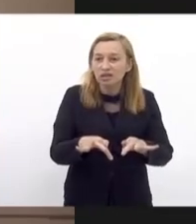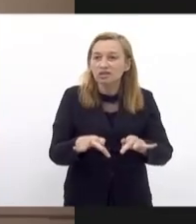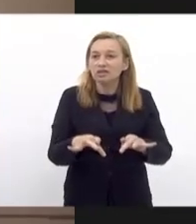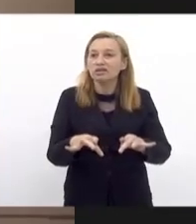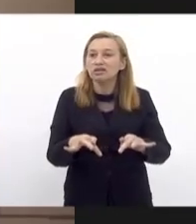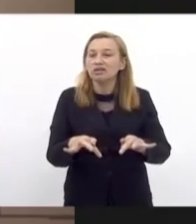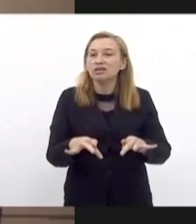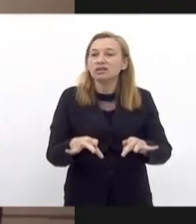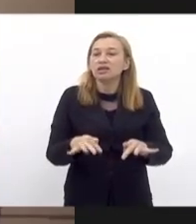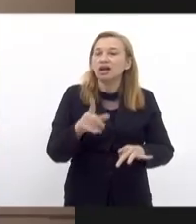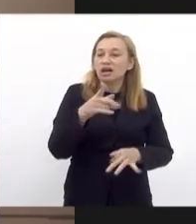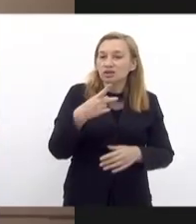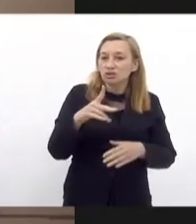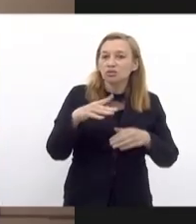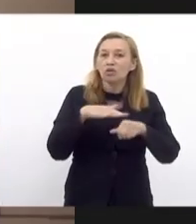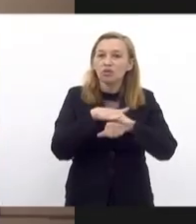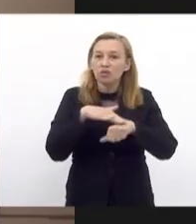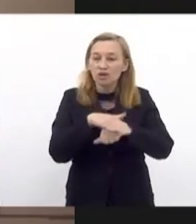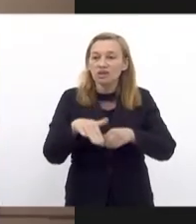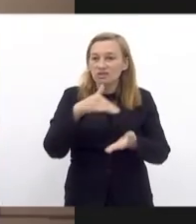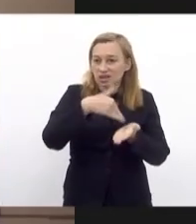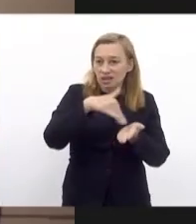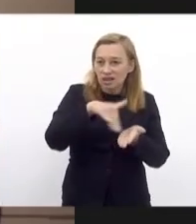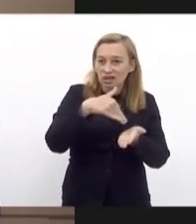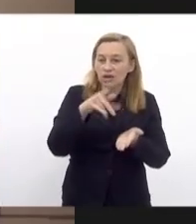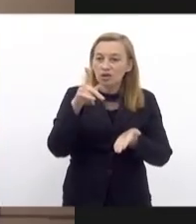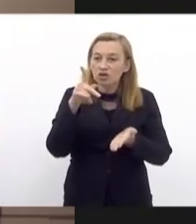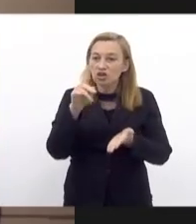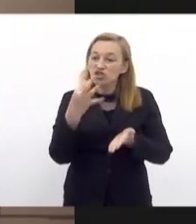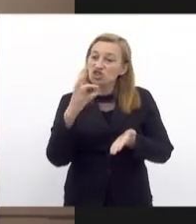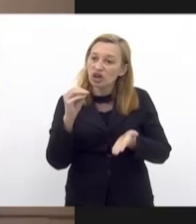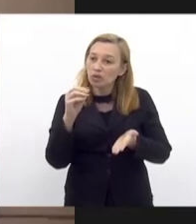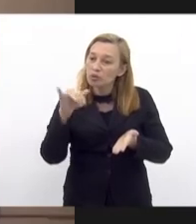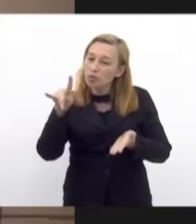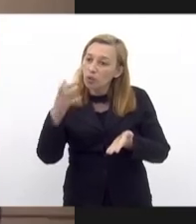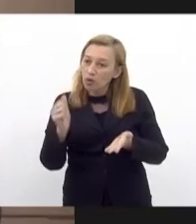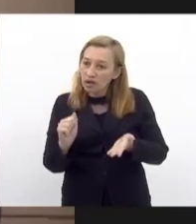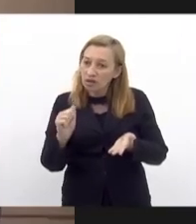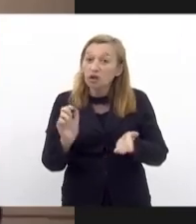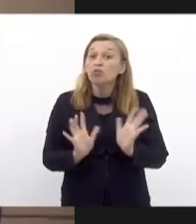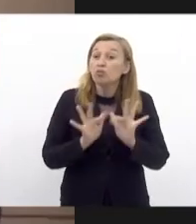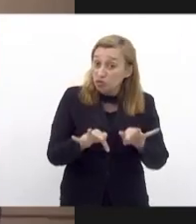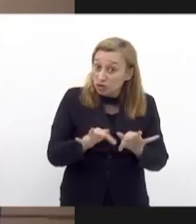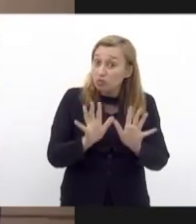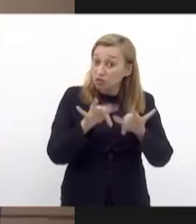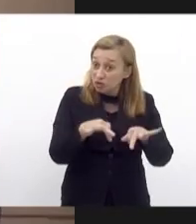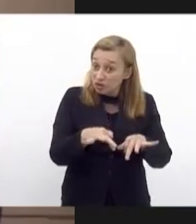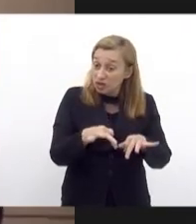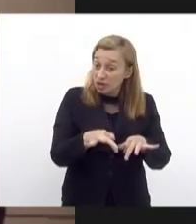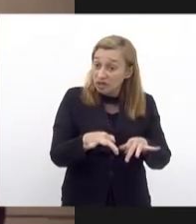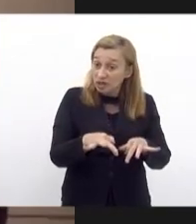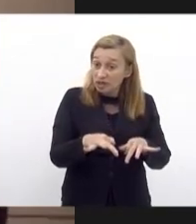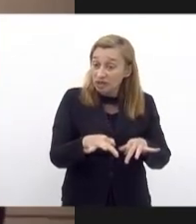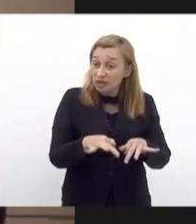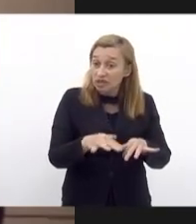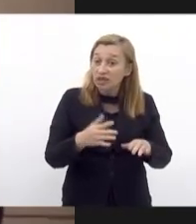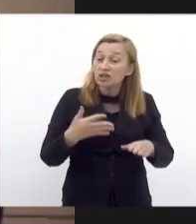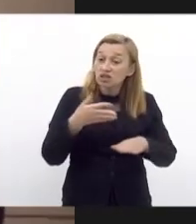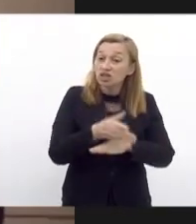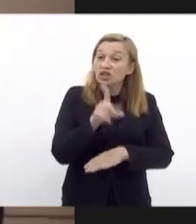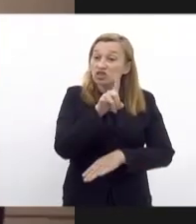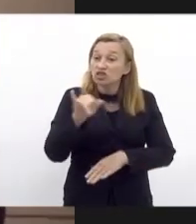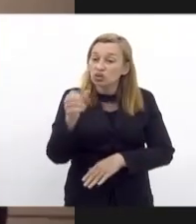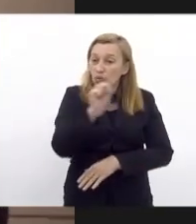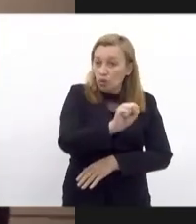paralelo, a sua conversa com o secretário Tiago Pampolha. Para quê? Por fim, chegando no dia